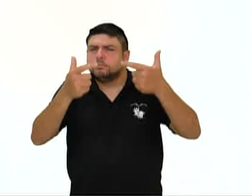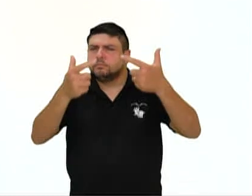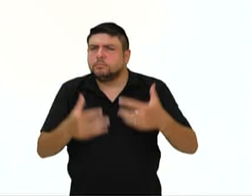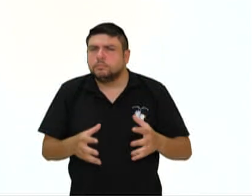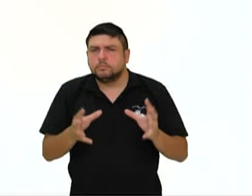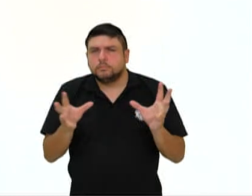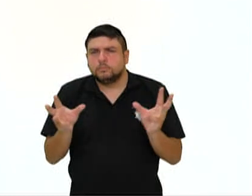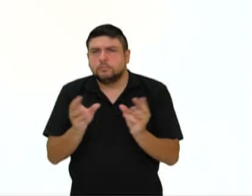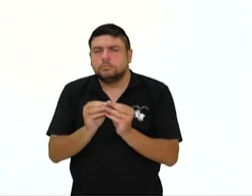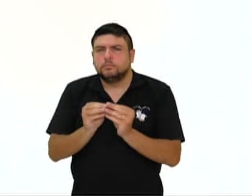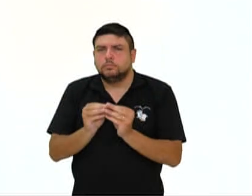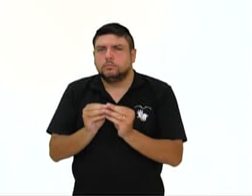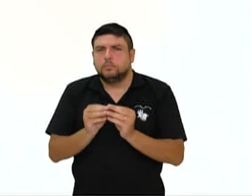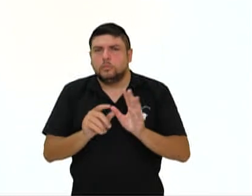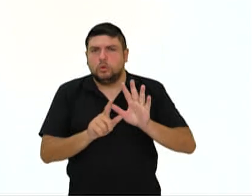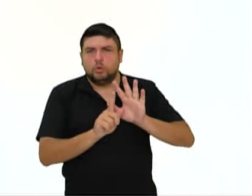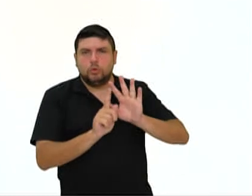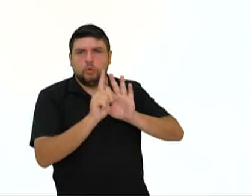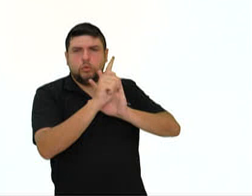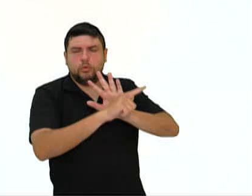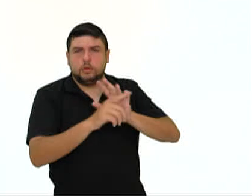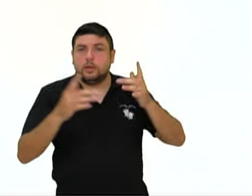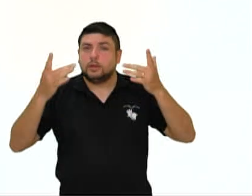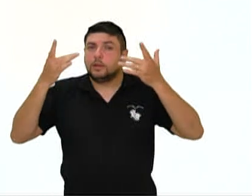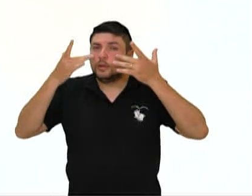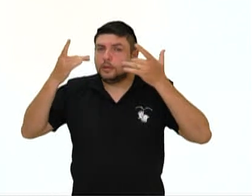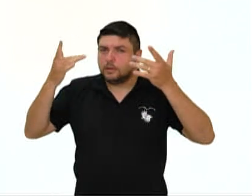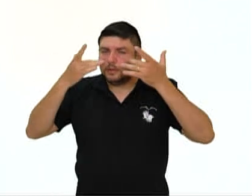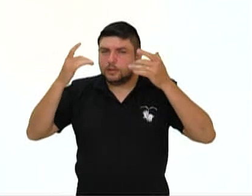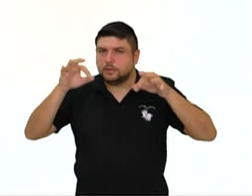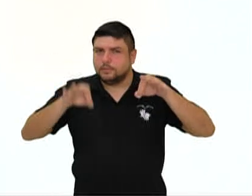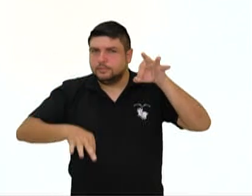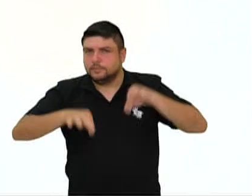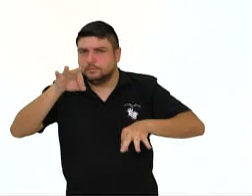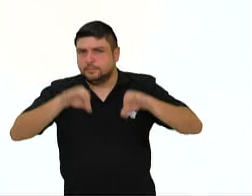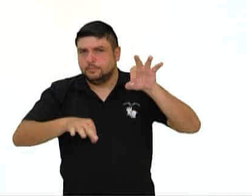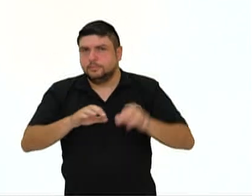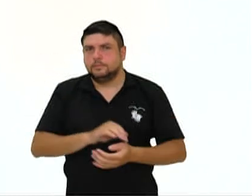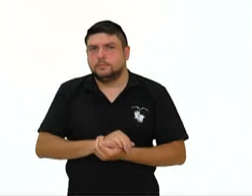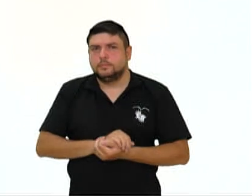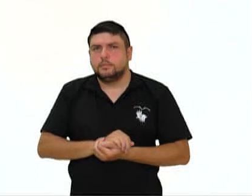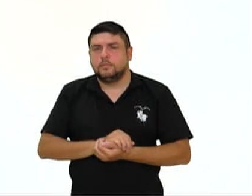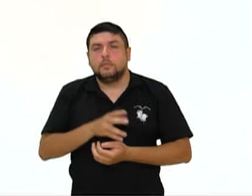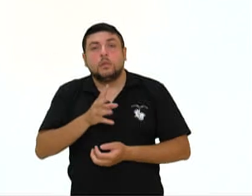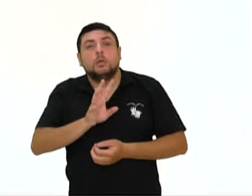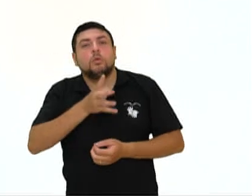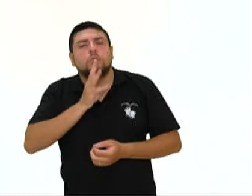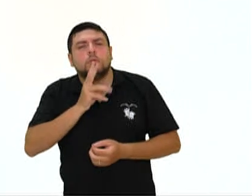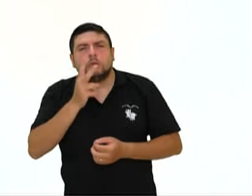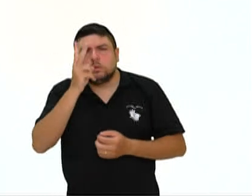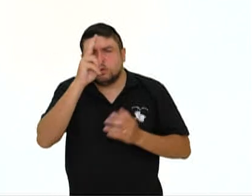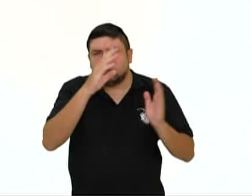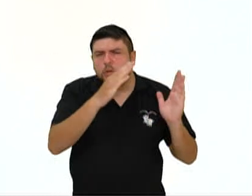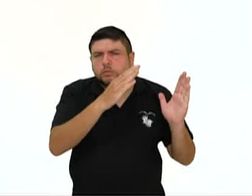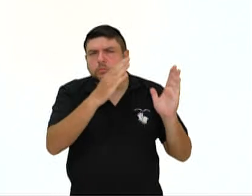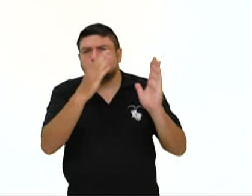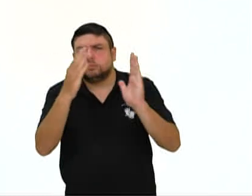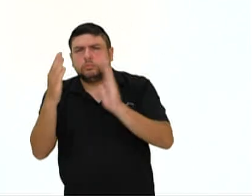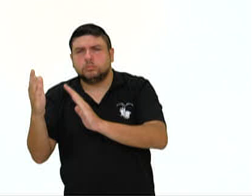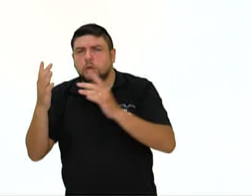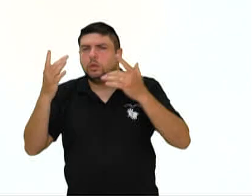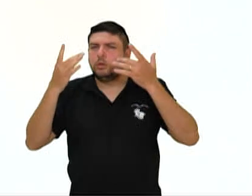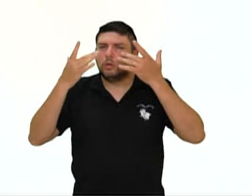sobre o gênero texto teatral, quem gosta de teatro aí? Conhecer o contexto histórico do teatro